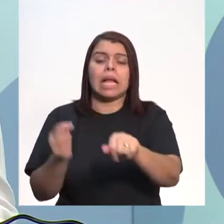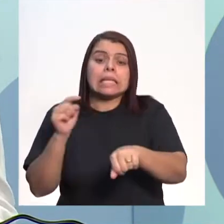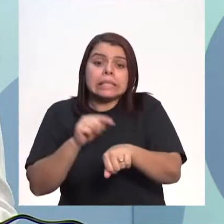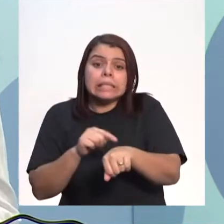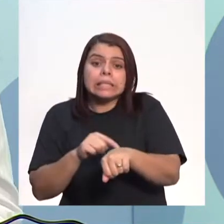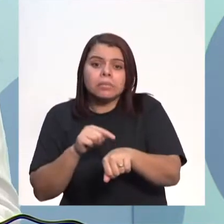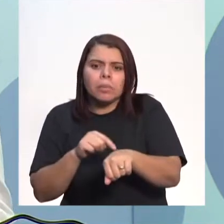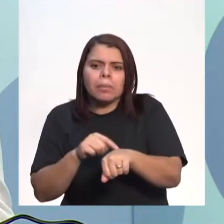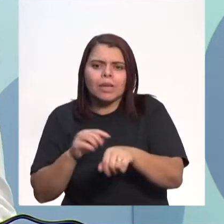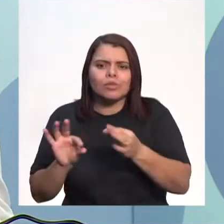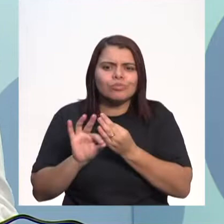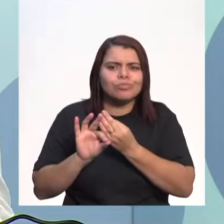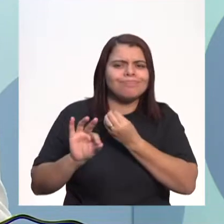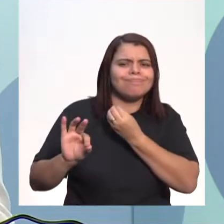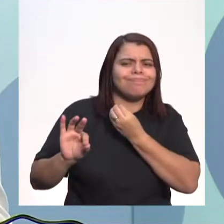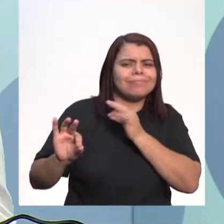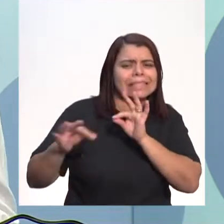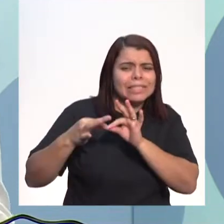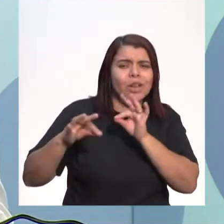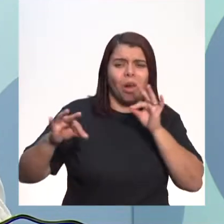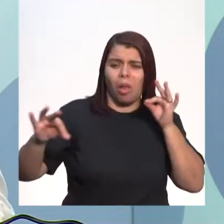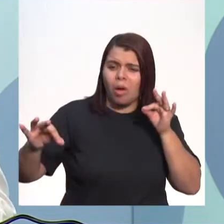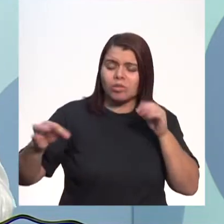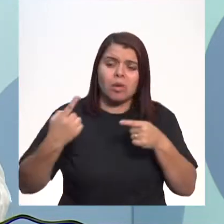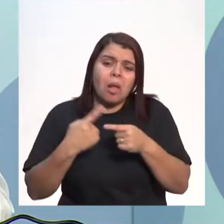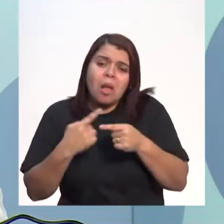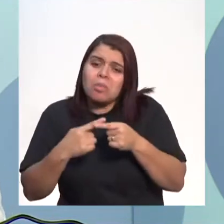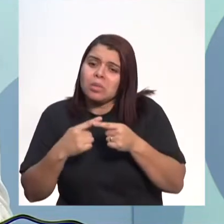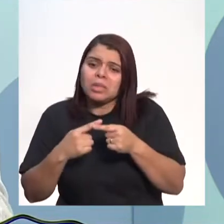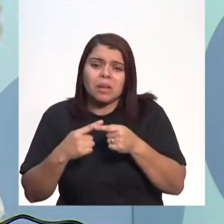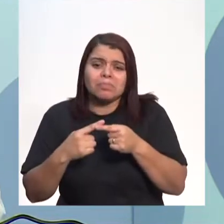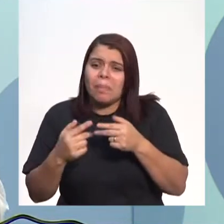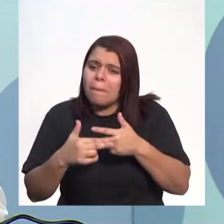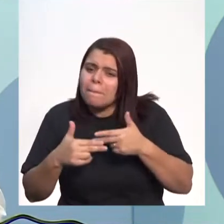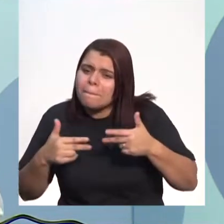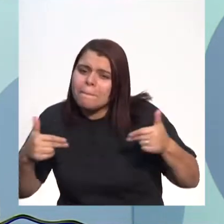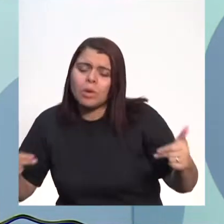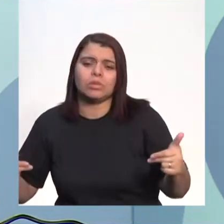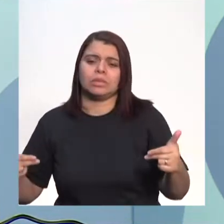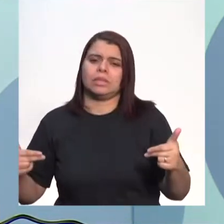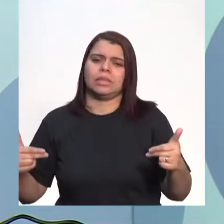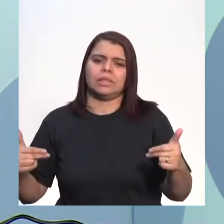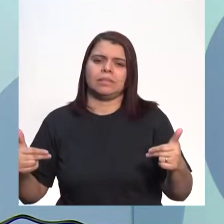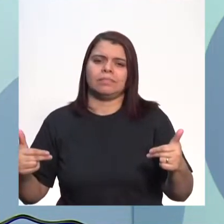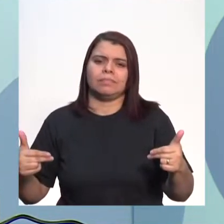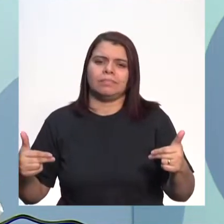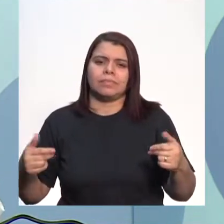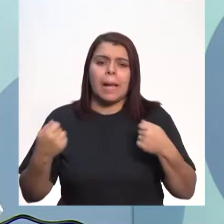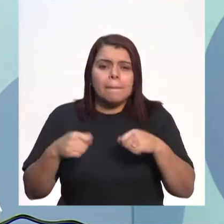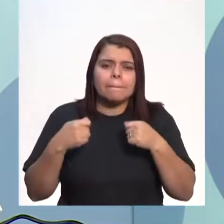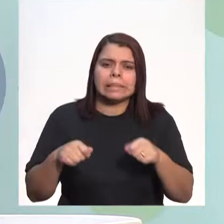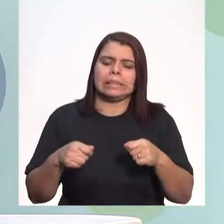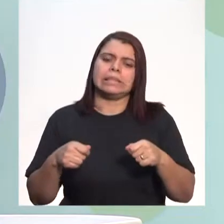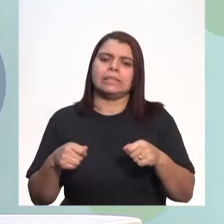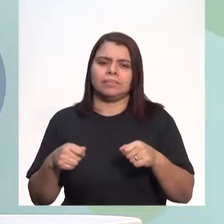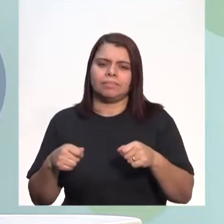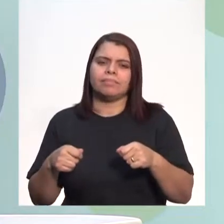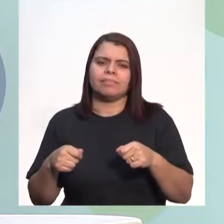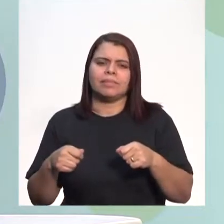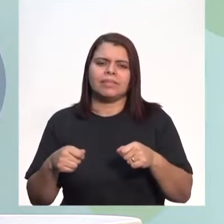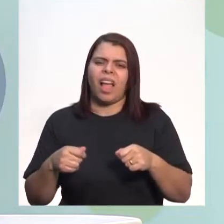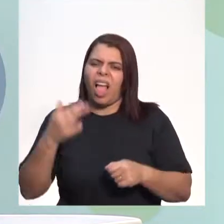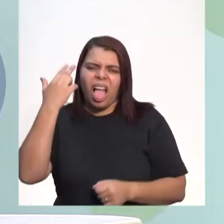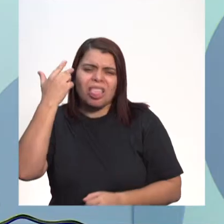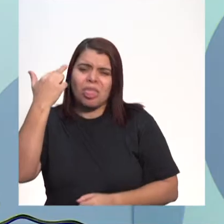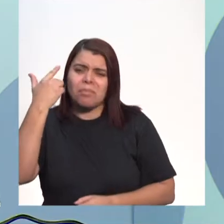de distanciamento, porque muitas delas são, inclusive tem lá, com a mediação do professor. É muito comum a gente ver nas habilidades